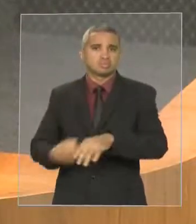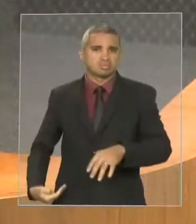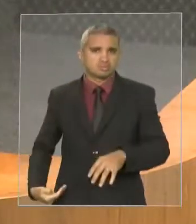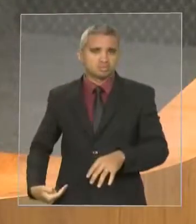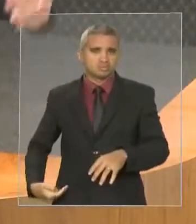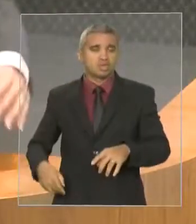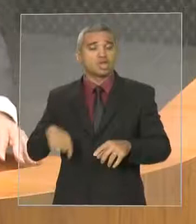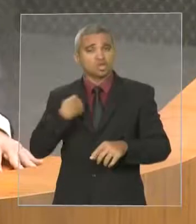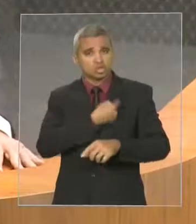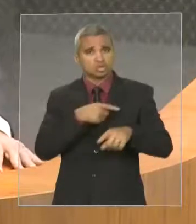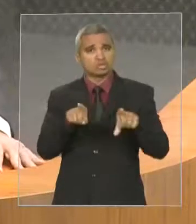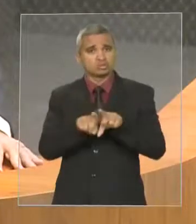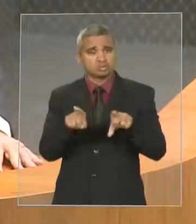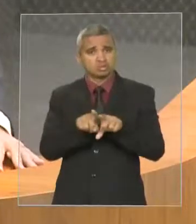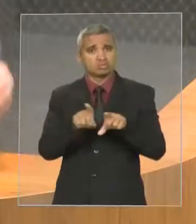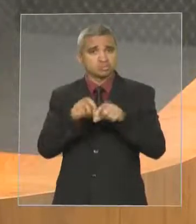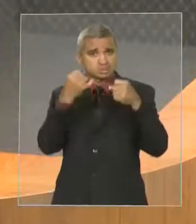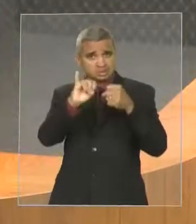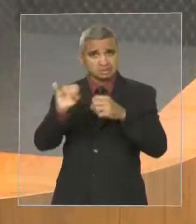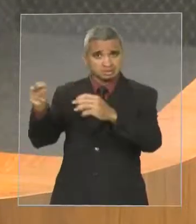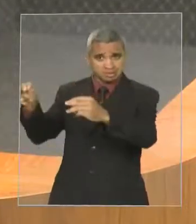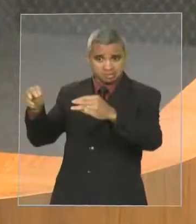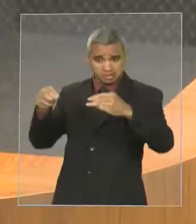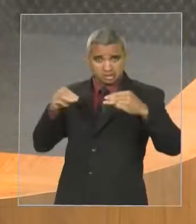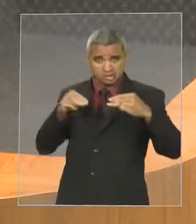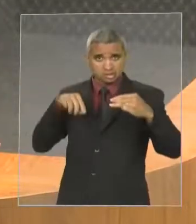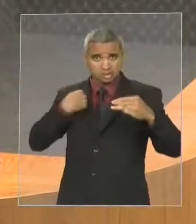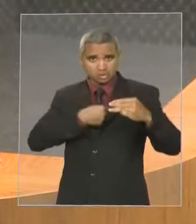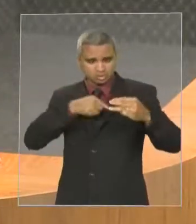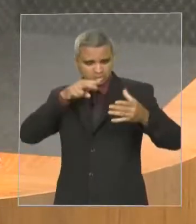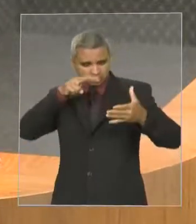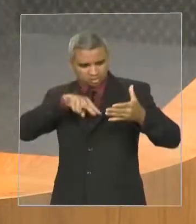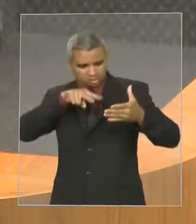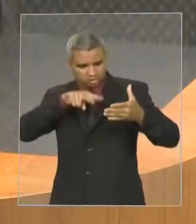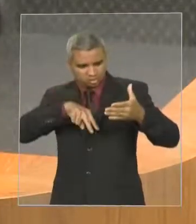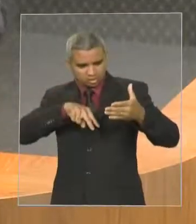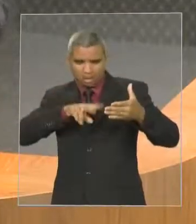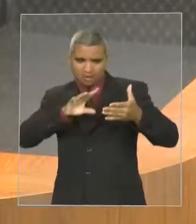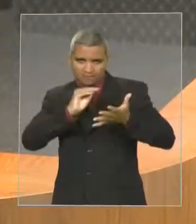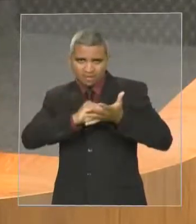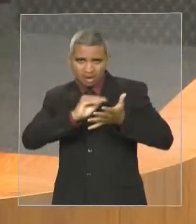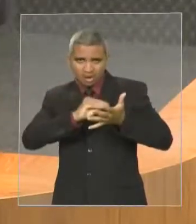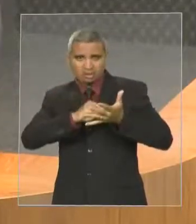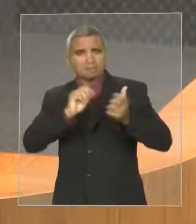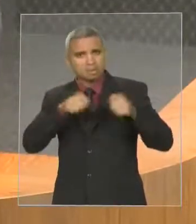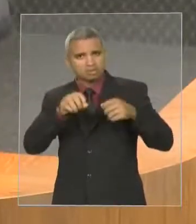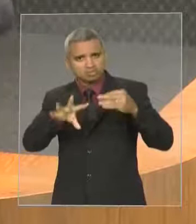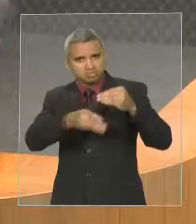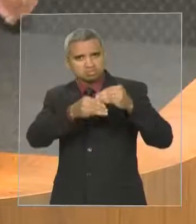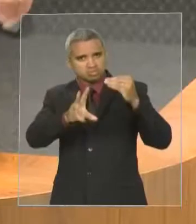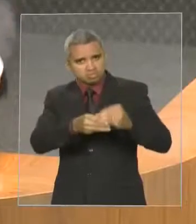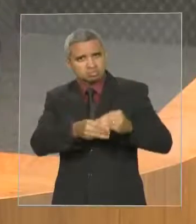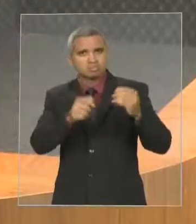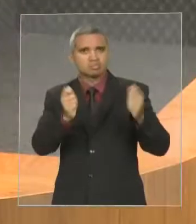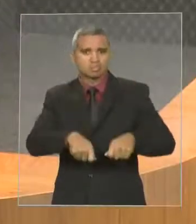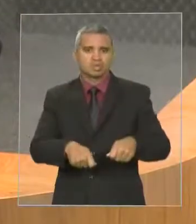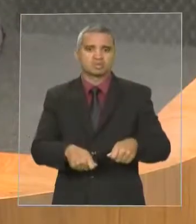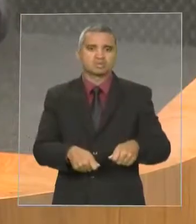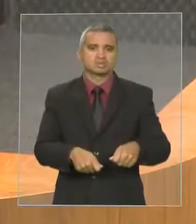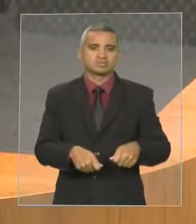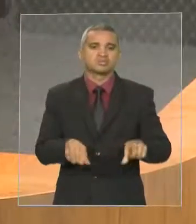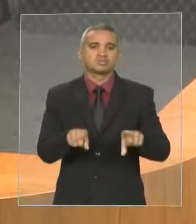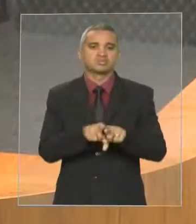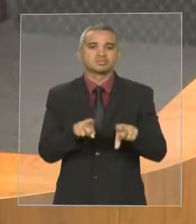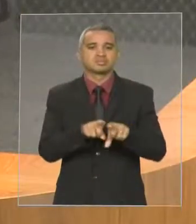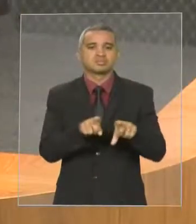para melhorar esses projetos. E no nosso regimento diz que só pode ser tramitar na Casa depois